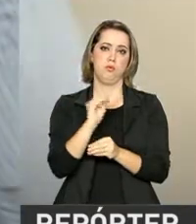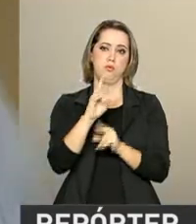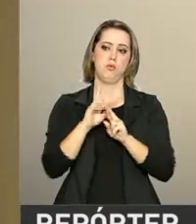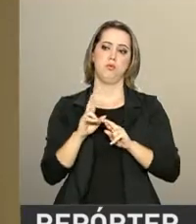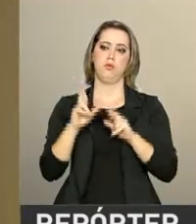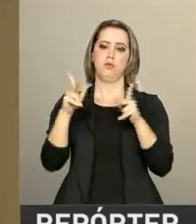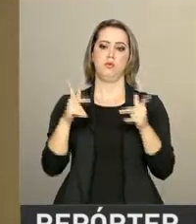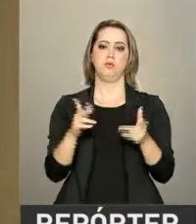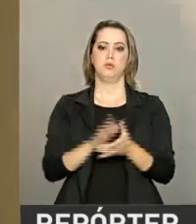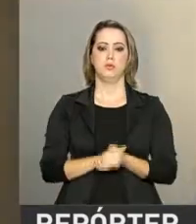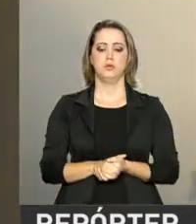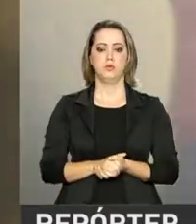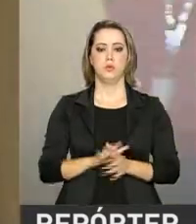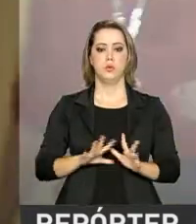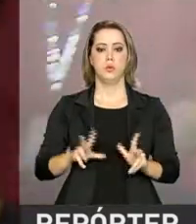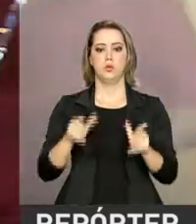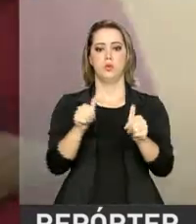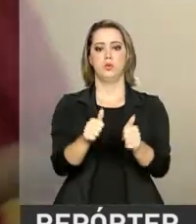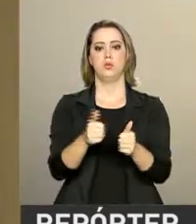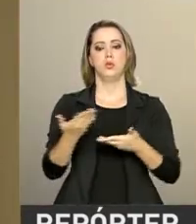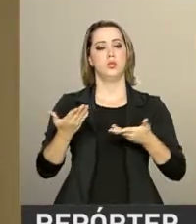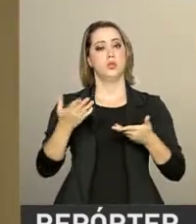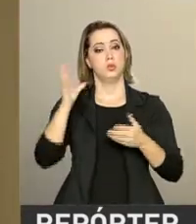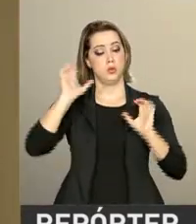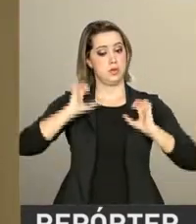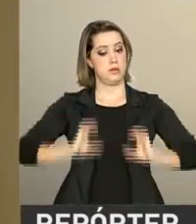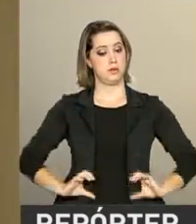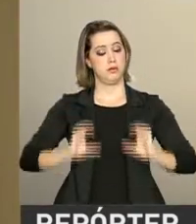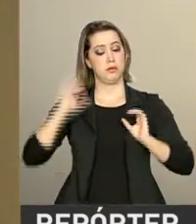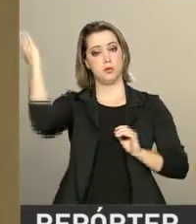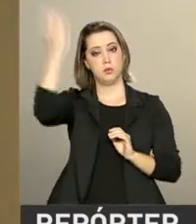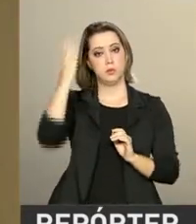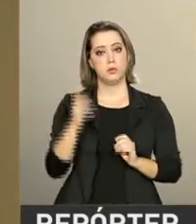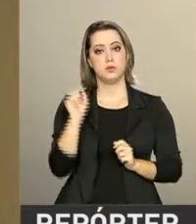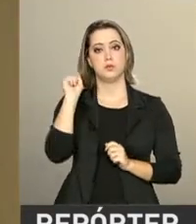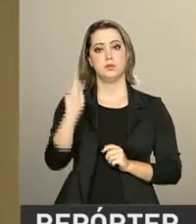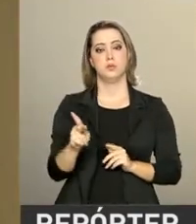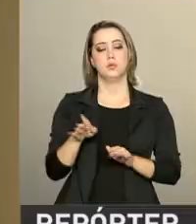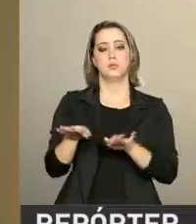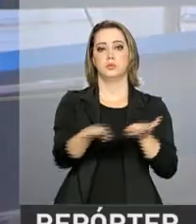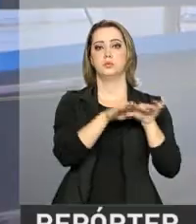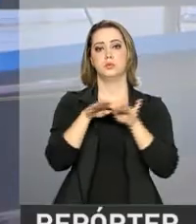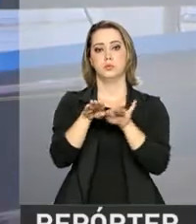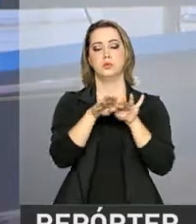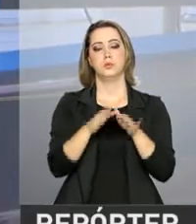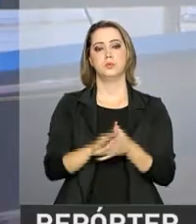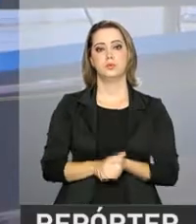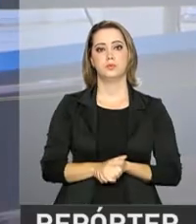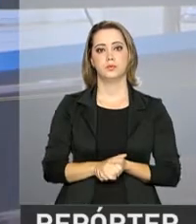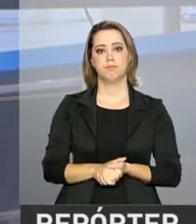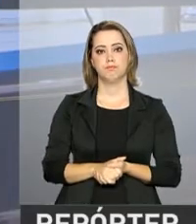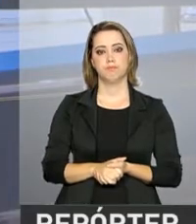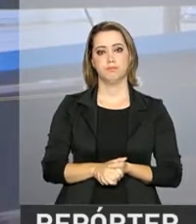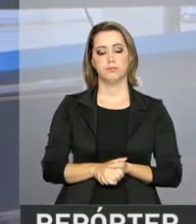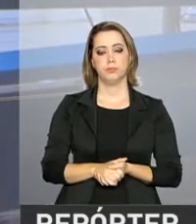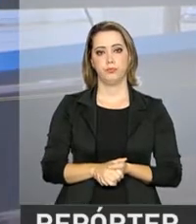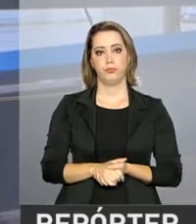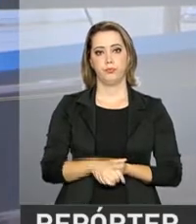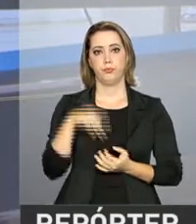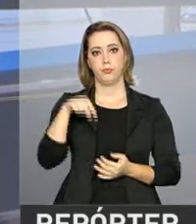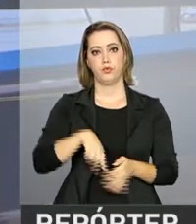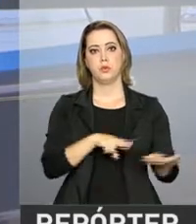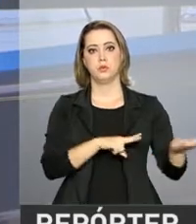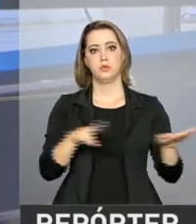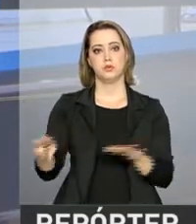forma diferenciada todos são cidadãos brasileiros portanto a previdência deve ser igual para todos esta semana a comissão